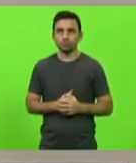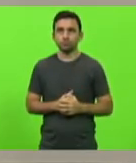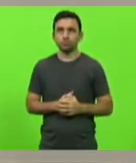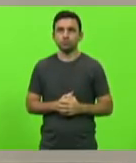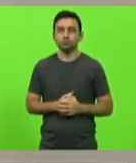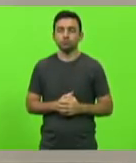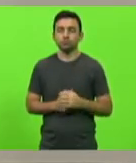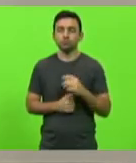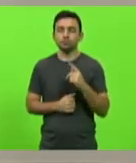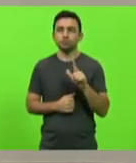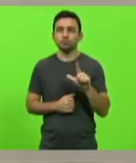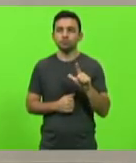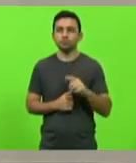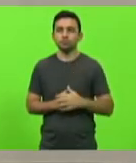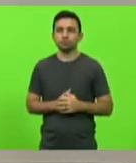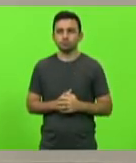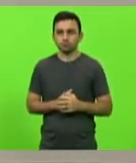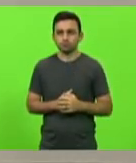PL,